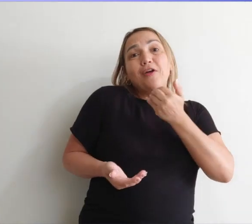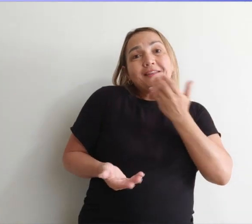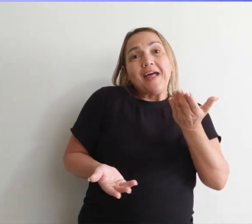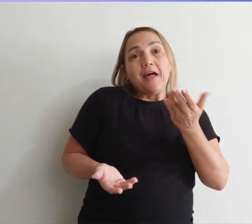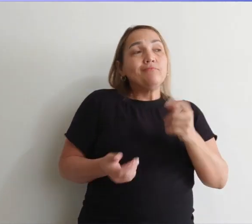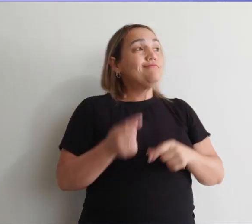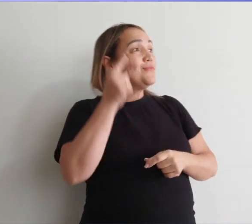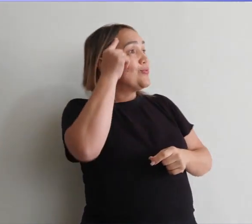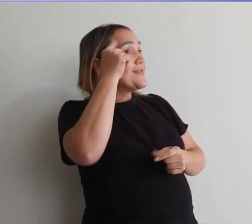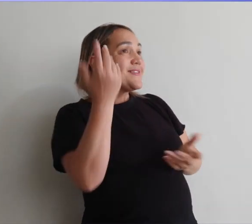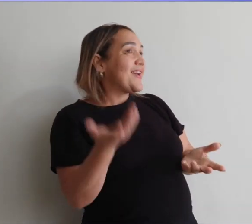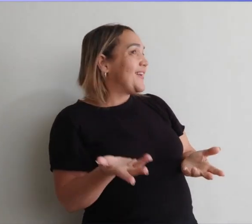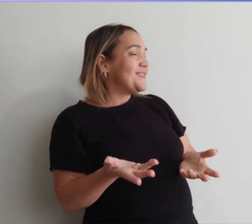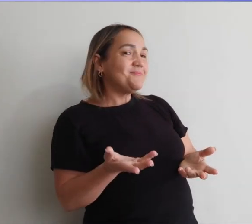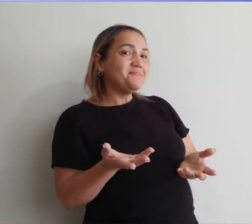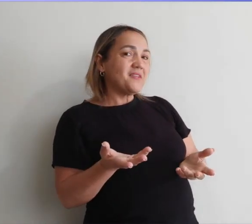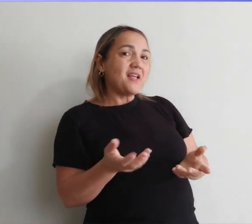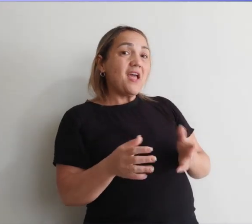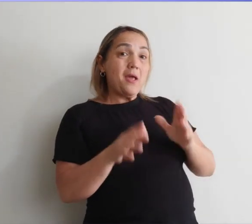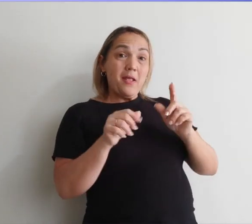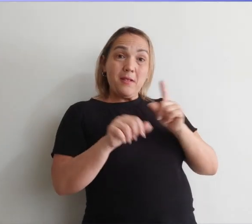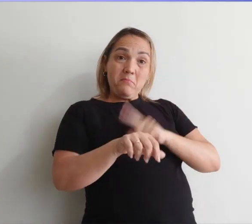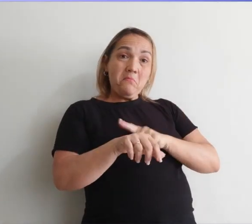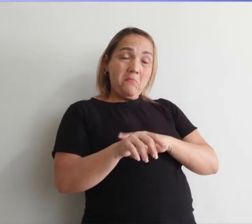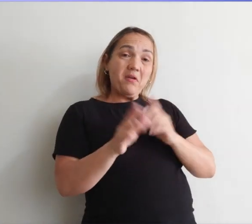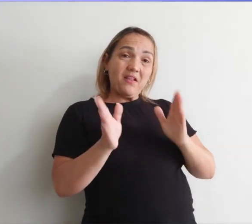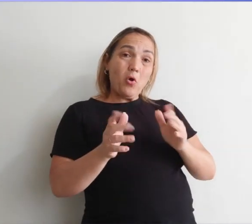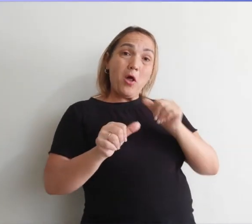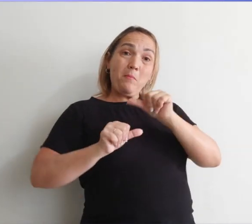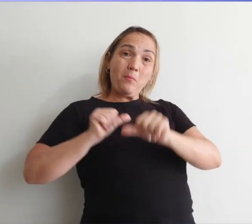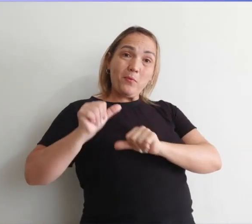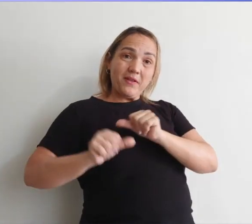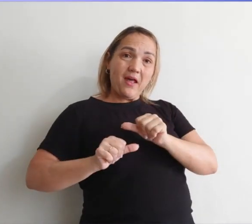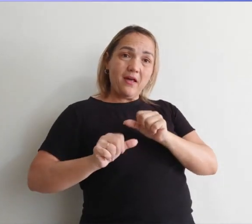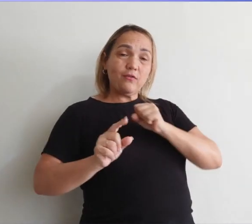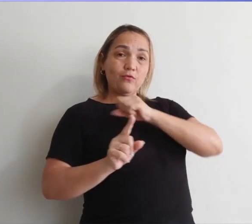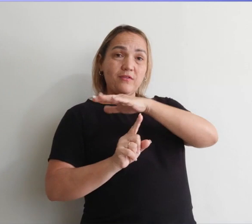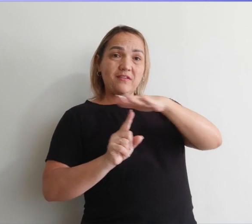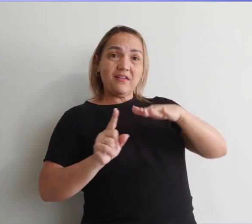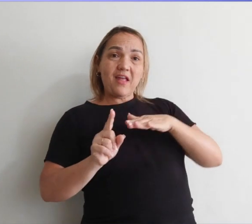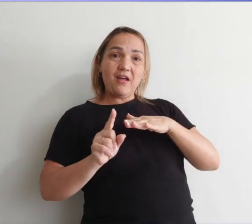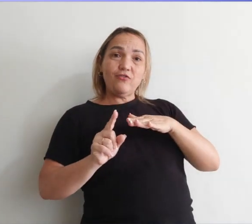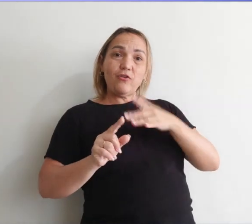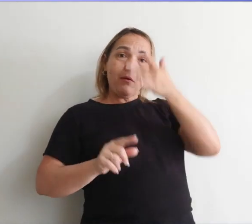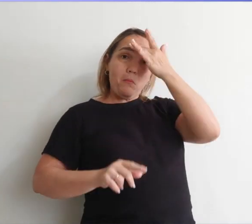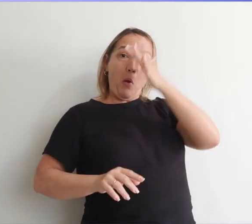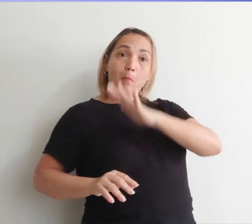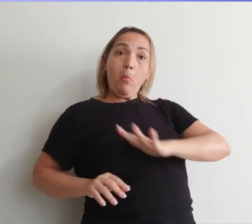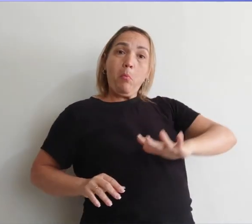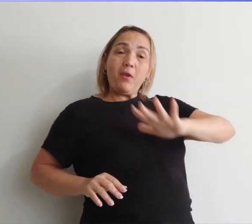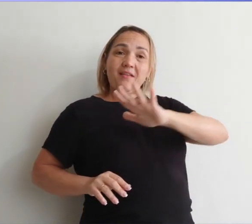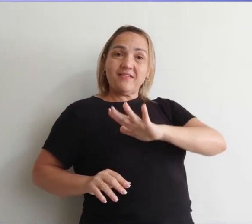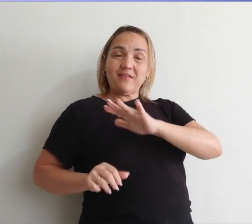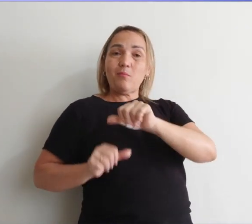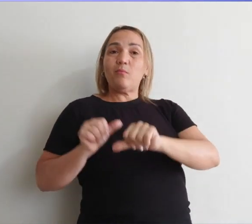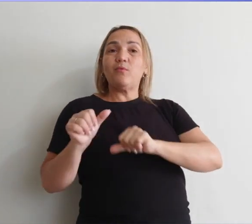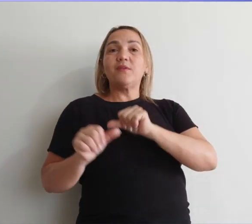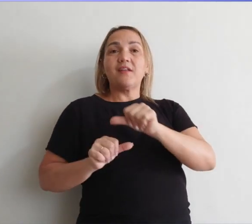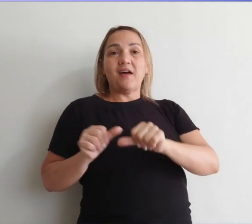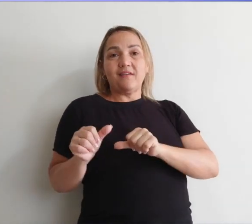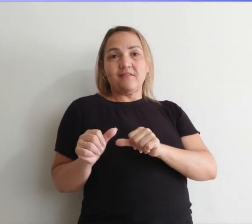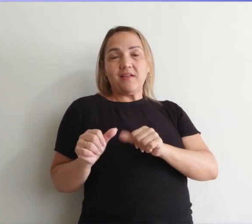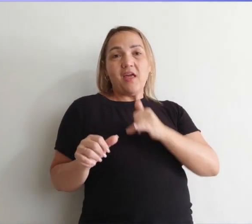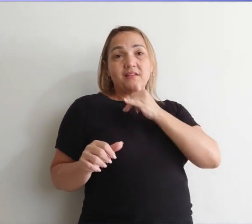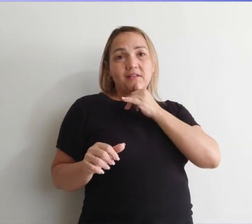porque se é tarde demais ou não naquele momento. Ó, precisa mudar. A população, a sociedade muda, então acontece